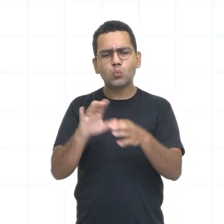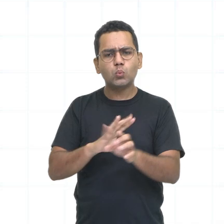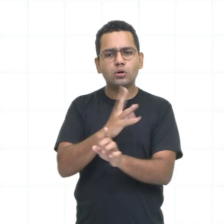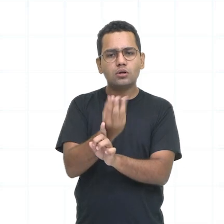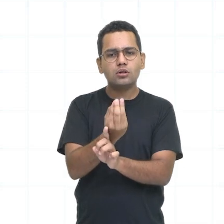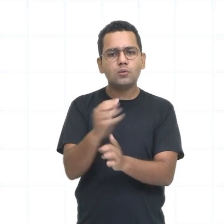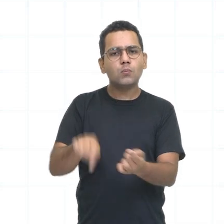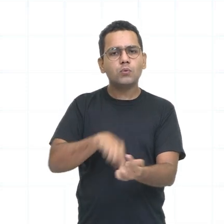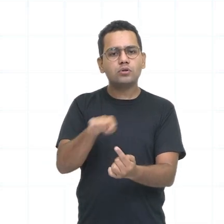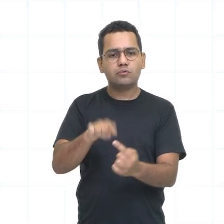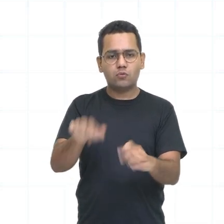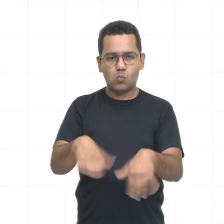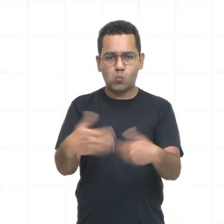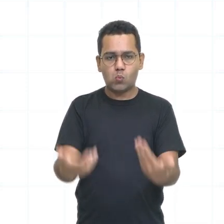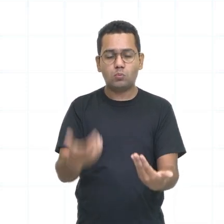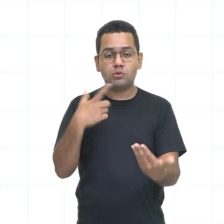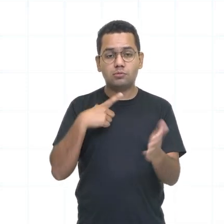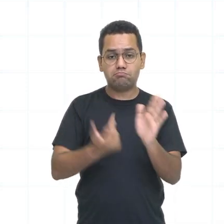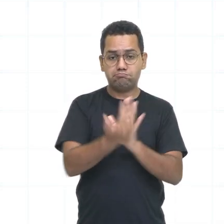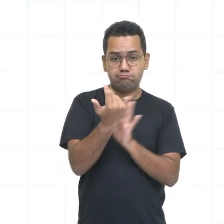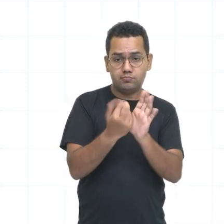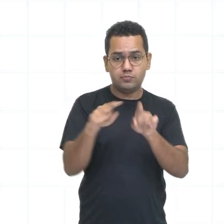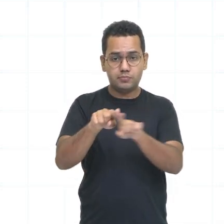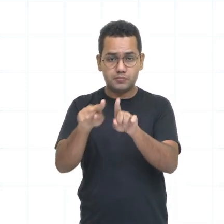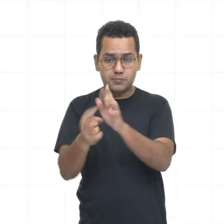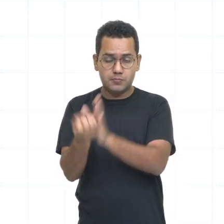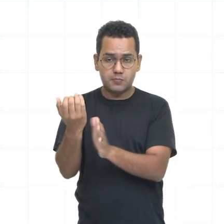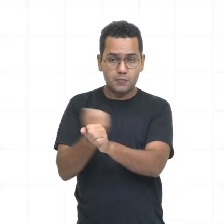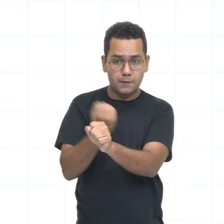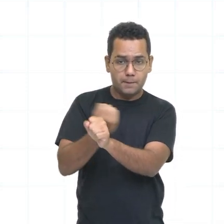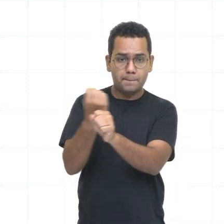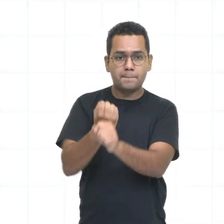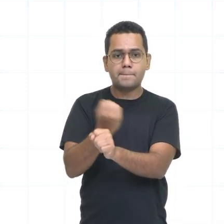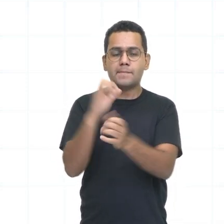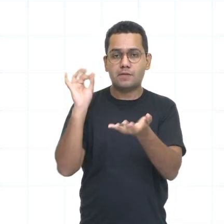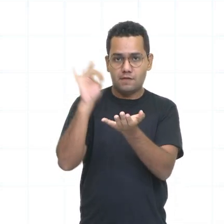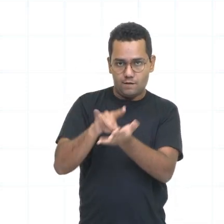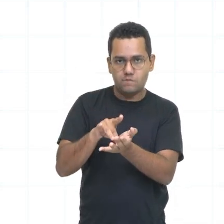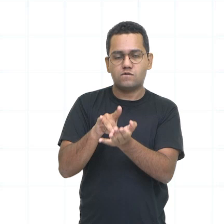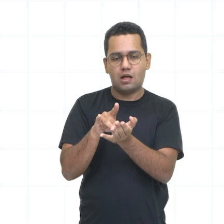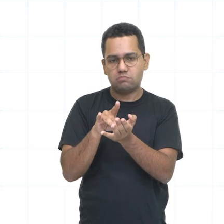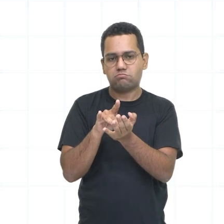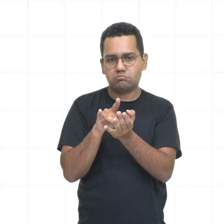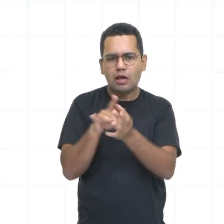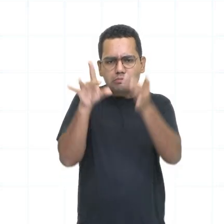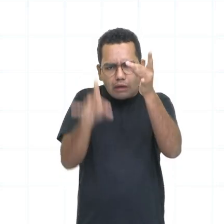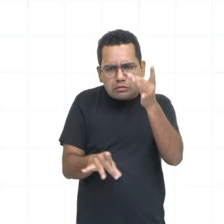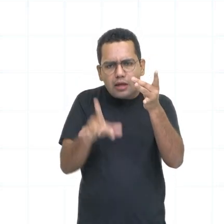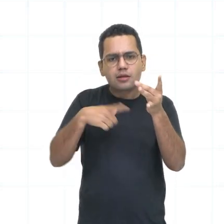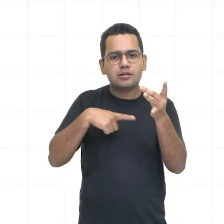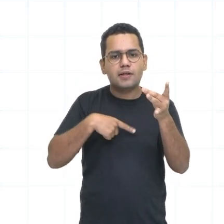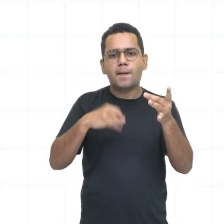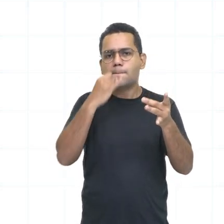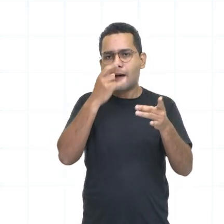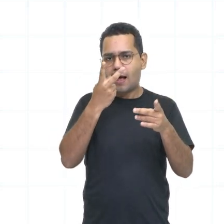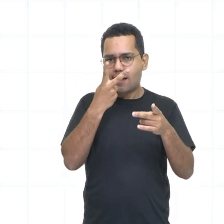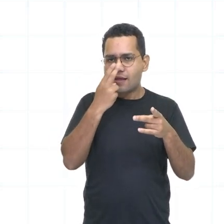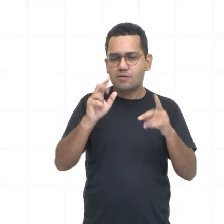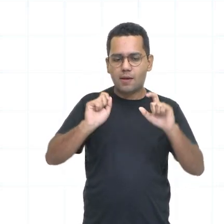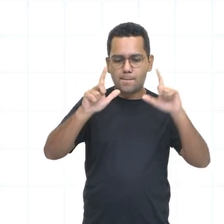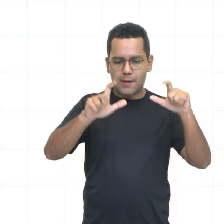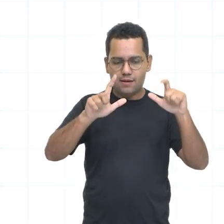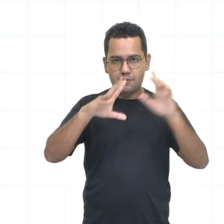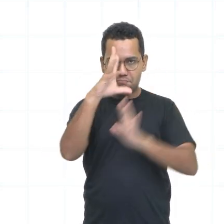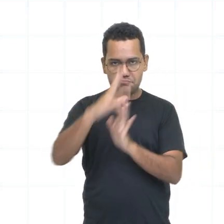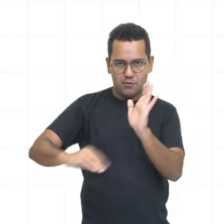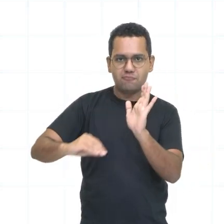criar pinturas e esculturas com efeitos tão reais nos mínimos detalhes de uma imagem como uma foto de alta